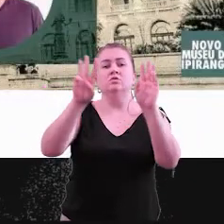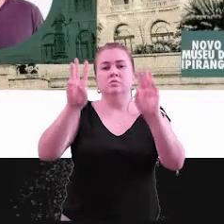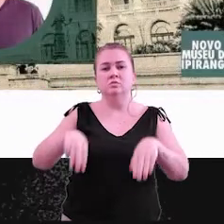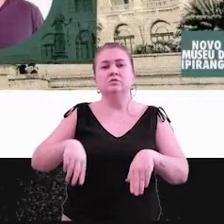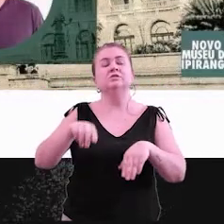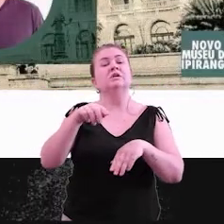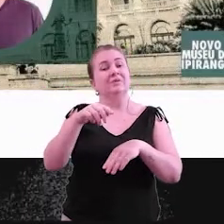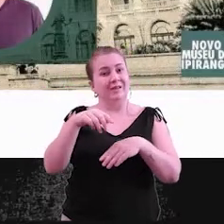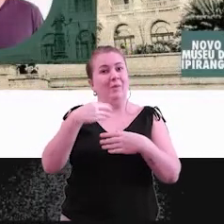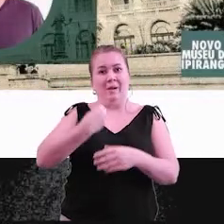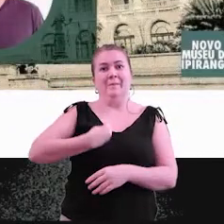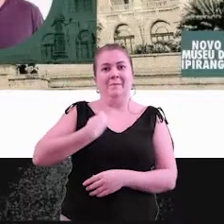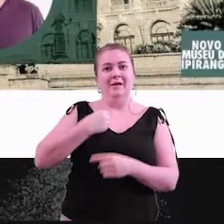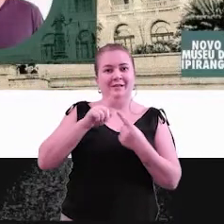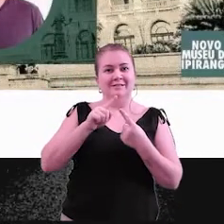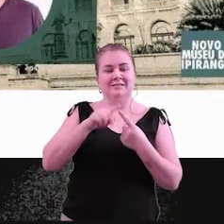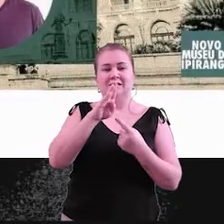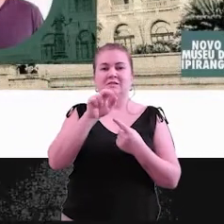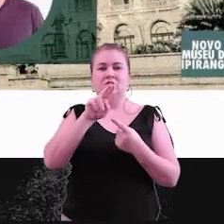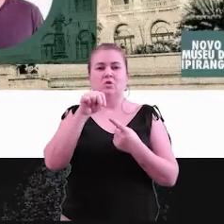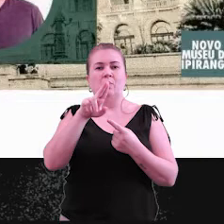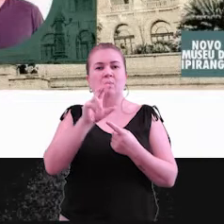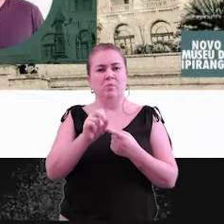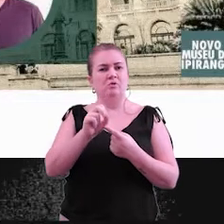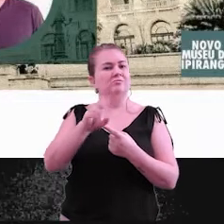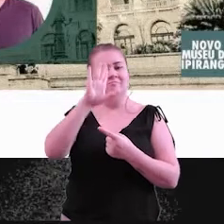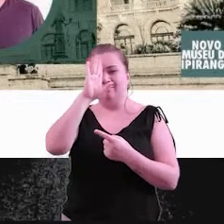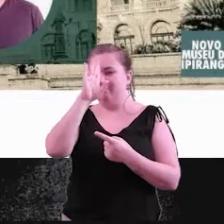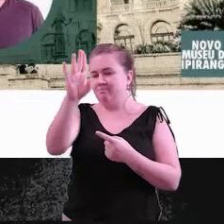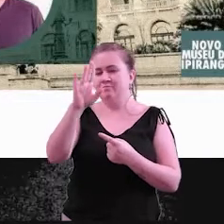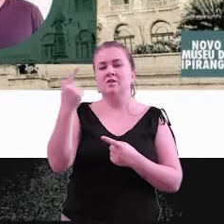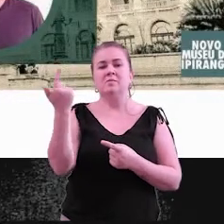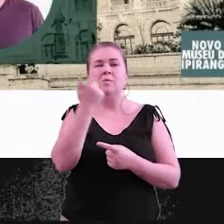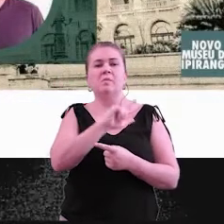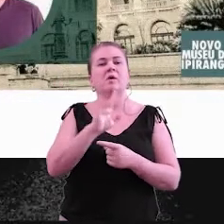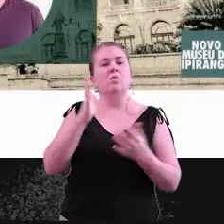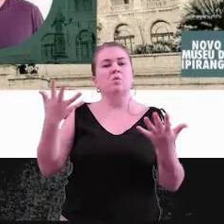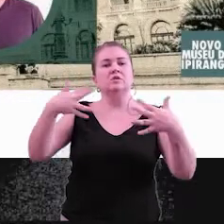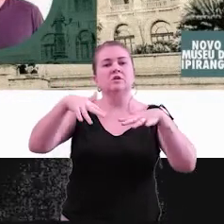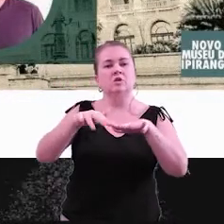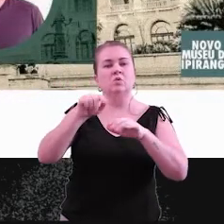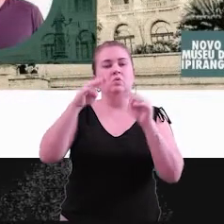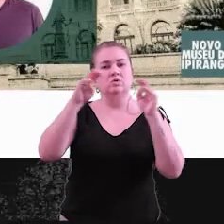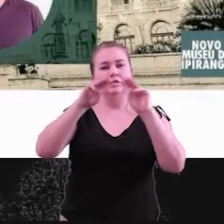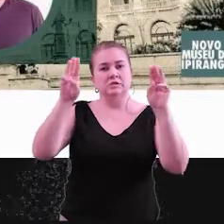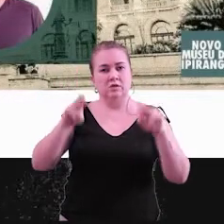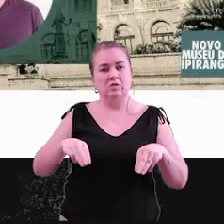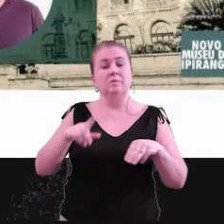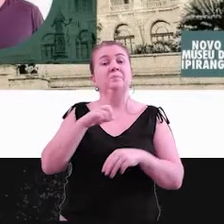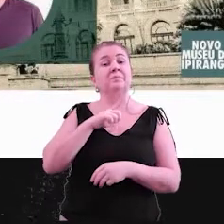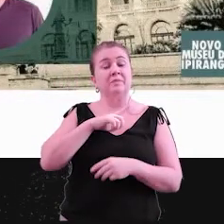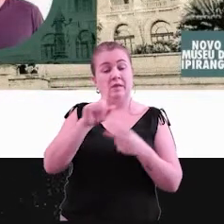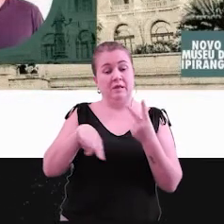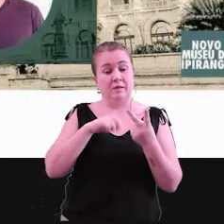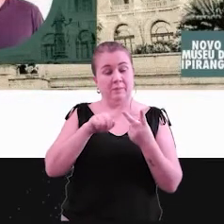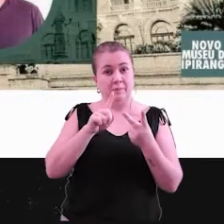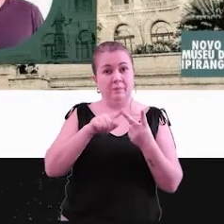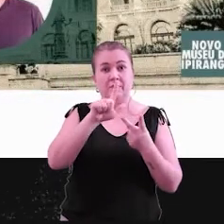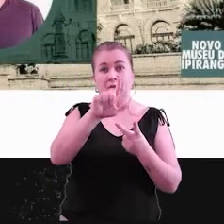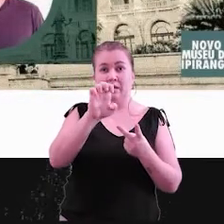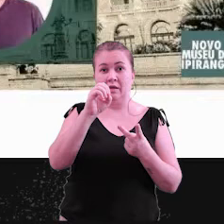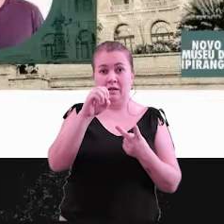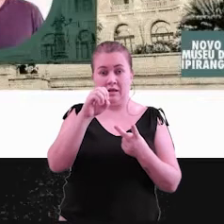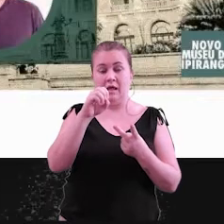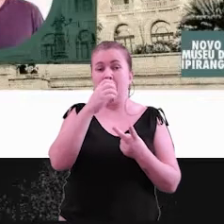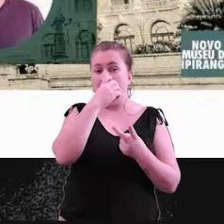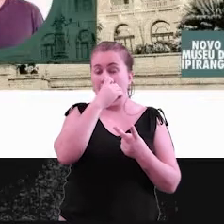marco, um divisor de águas para a inclusão no Museu do Amanhã. Temos também o Léo, que é o